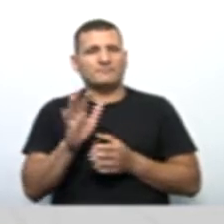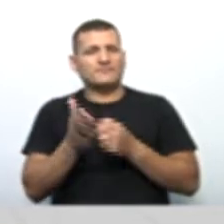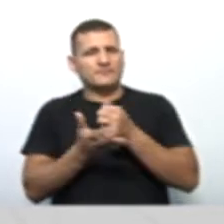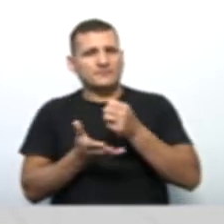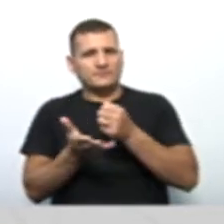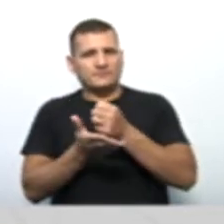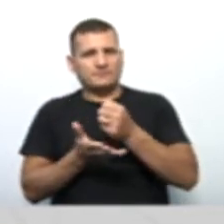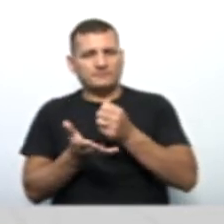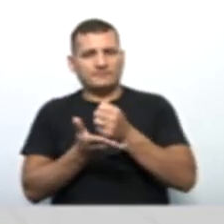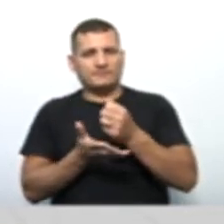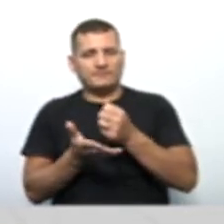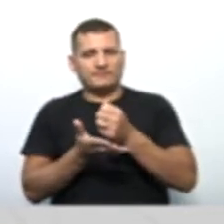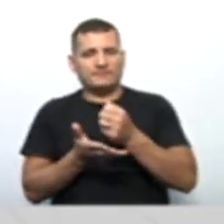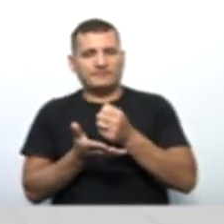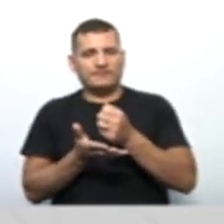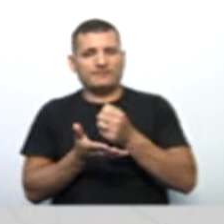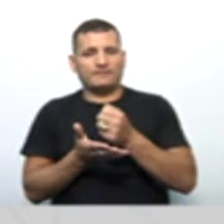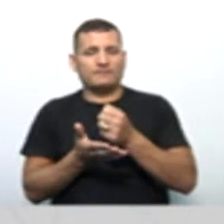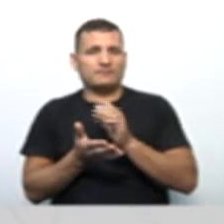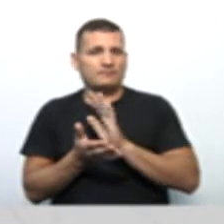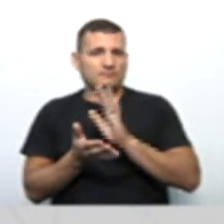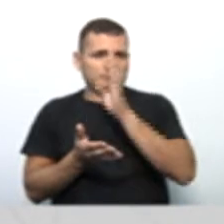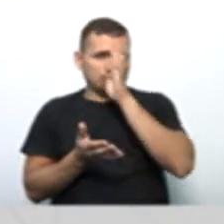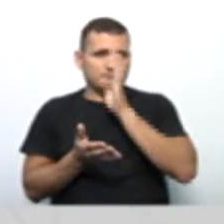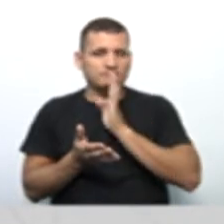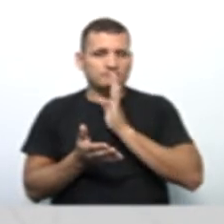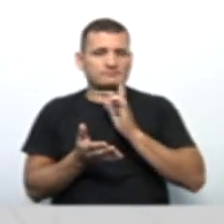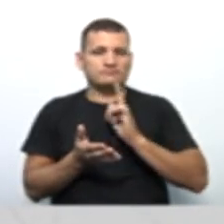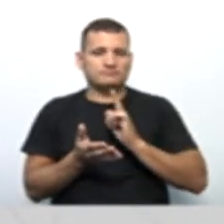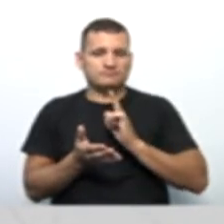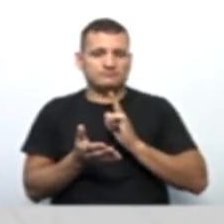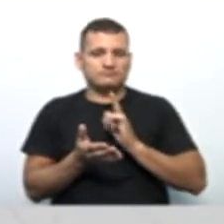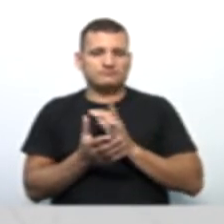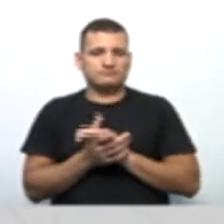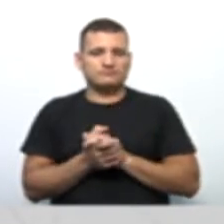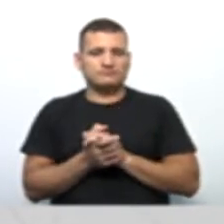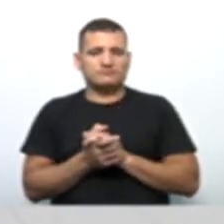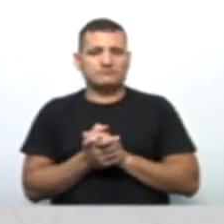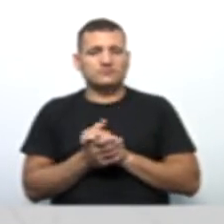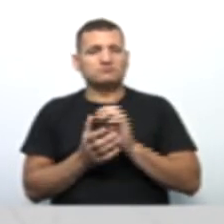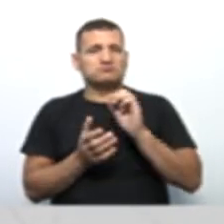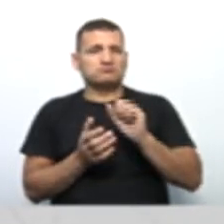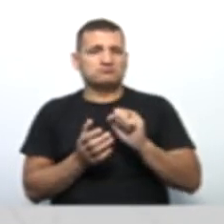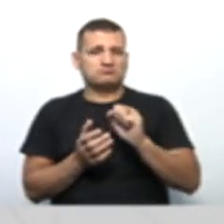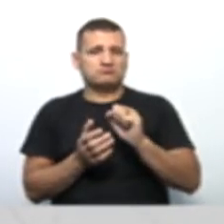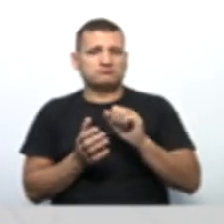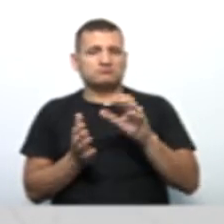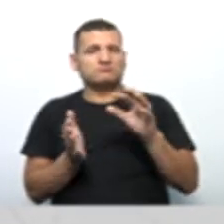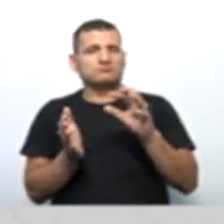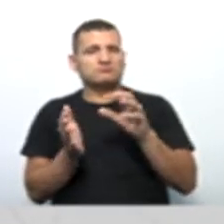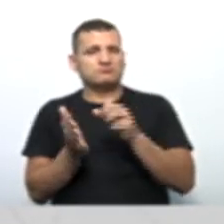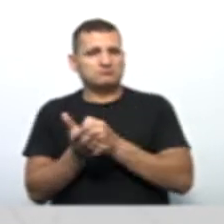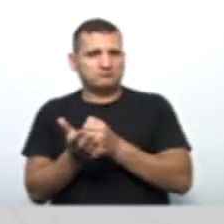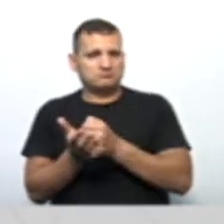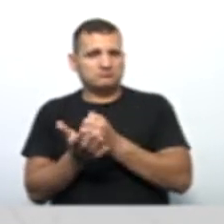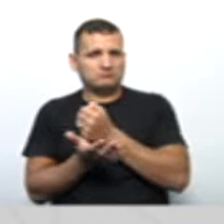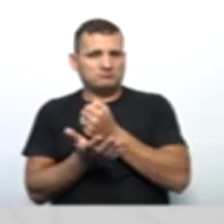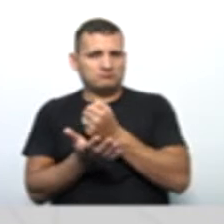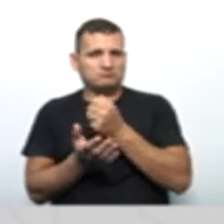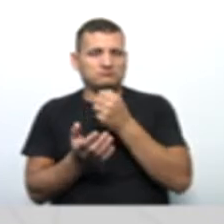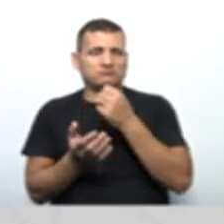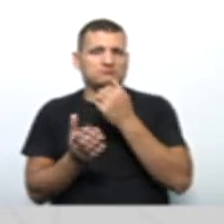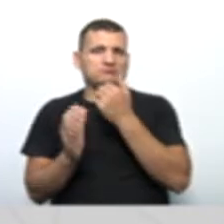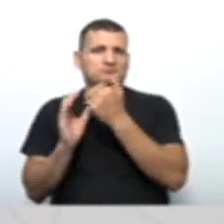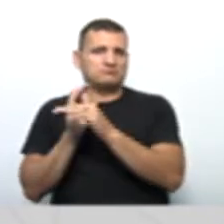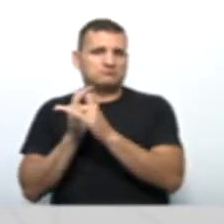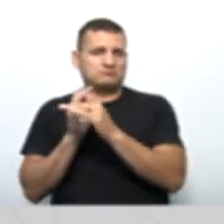dá pra gente trabalhar é é gratuita então você pode gravar isso é e você pode mandar o seu cliente